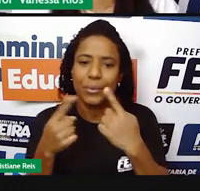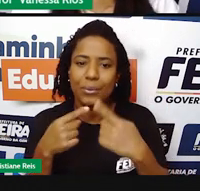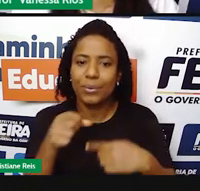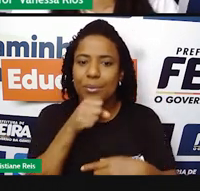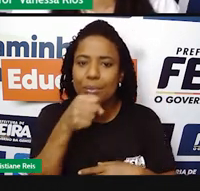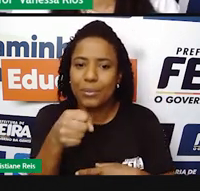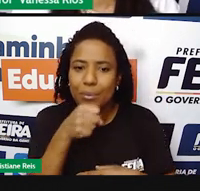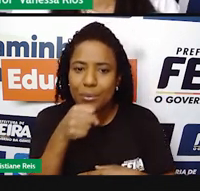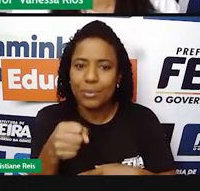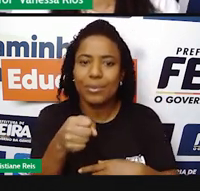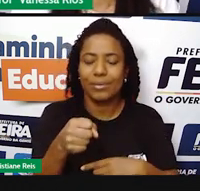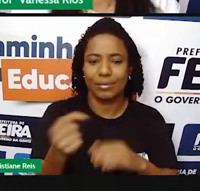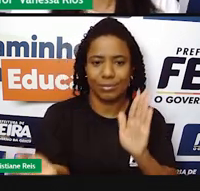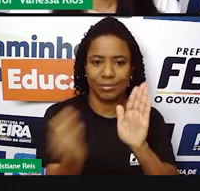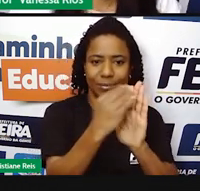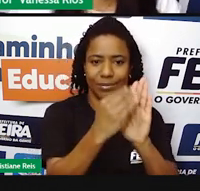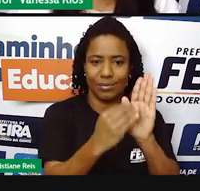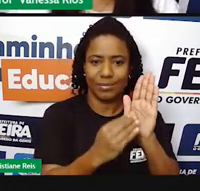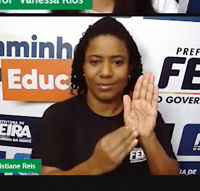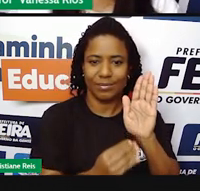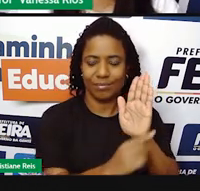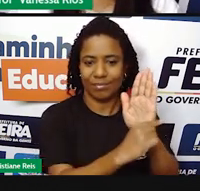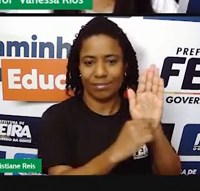para a produção do texto.